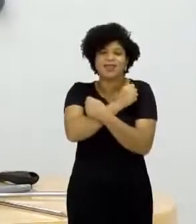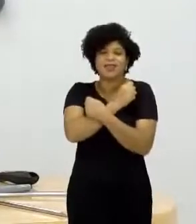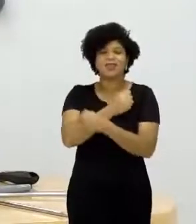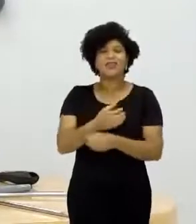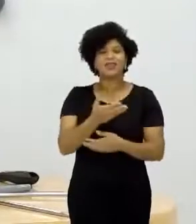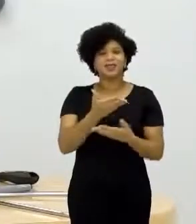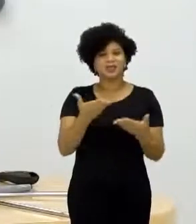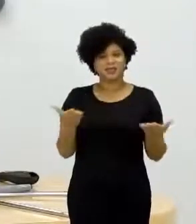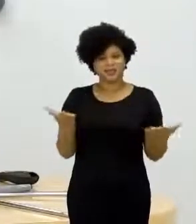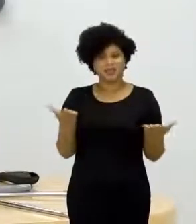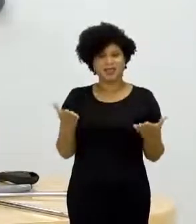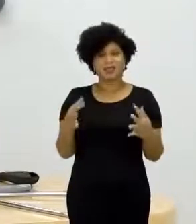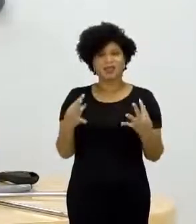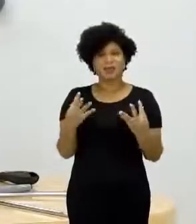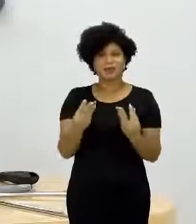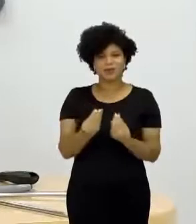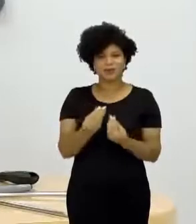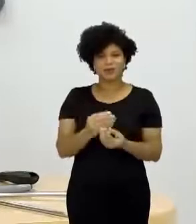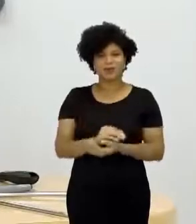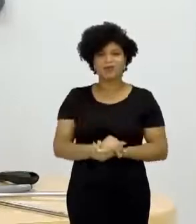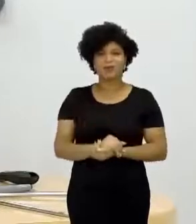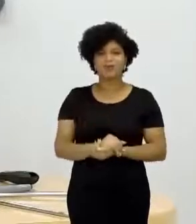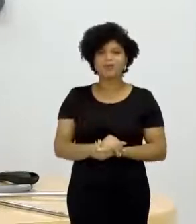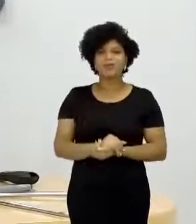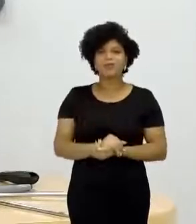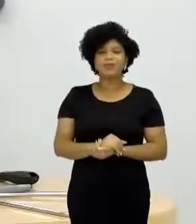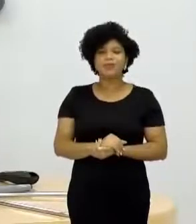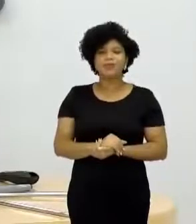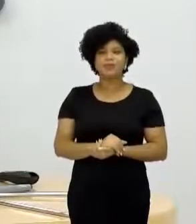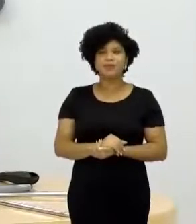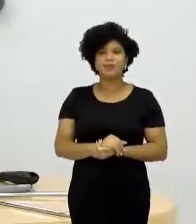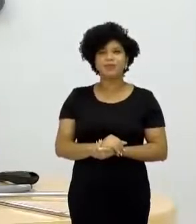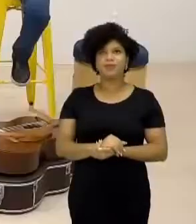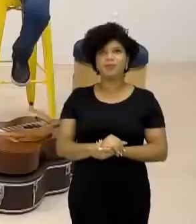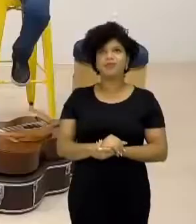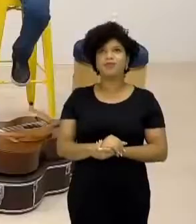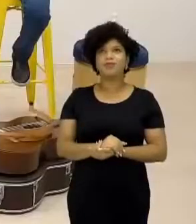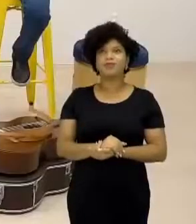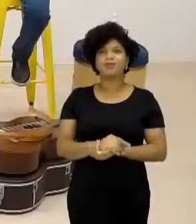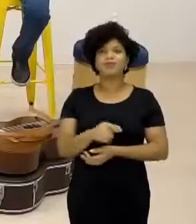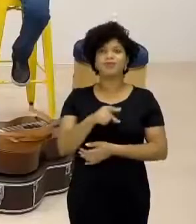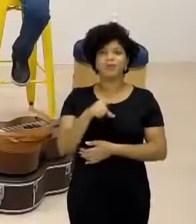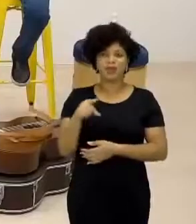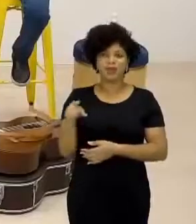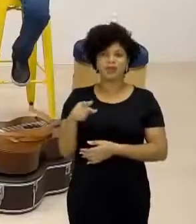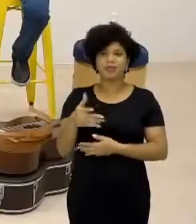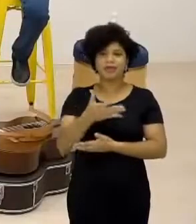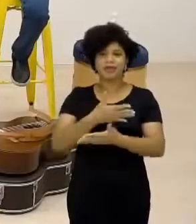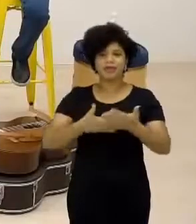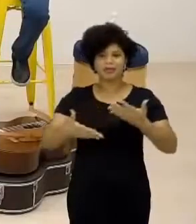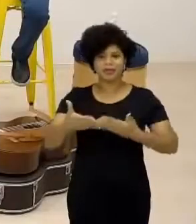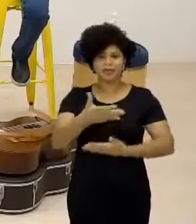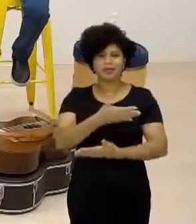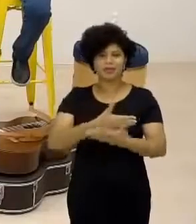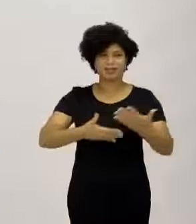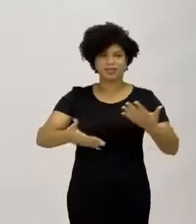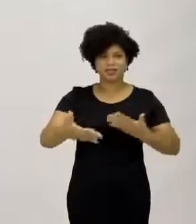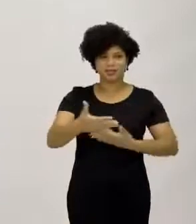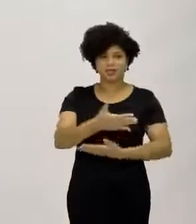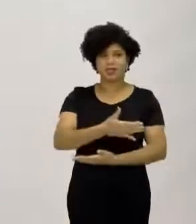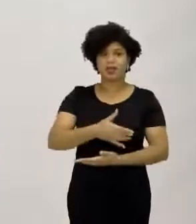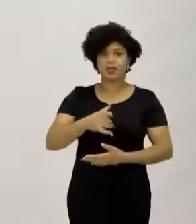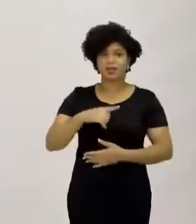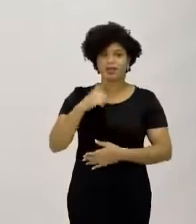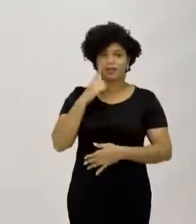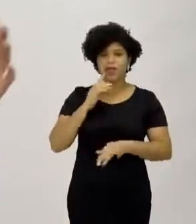Obrigado aí por vocês da Damasco Pena com a gente. Sempre legal os nossos estudantes, né? Sempre com a gente interagindo com a gente, né? Pois é. Muito